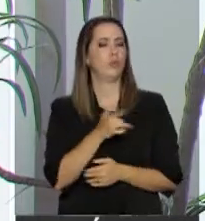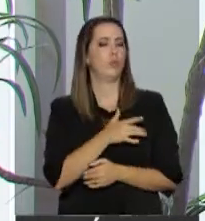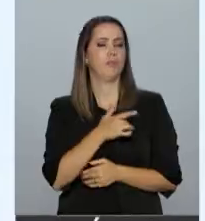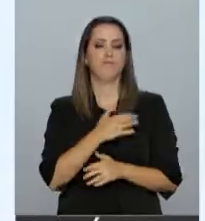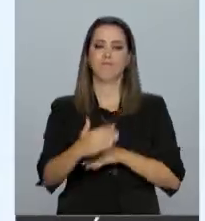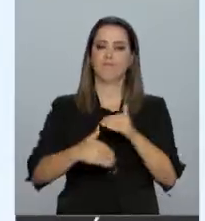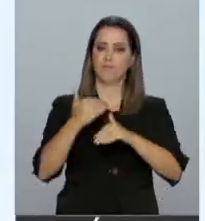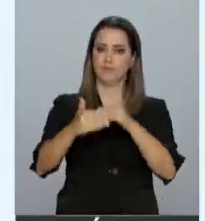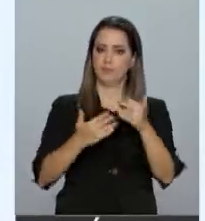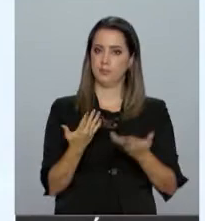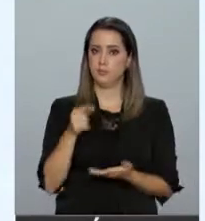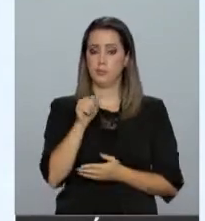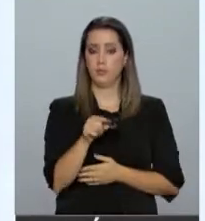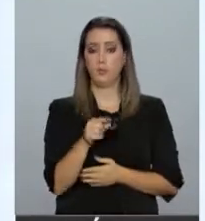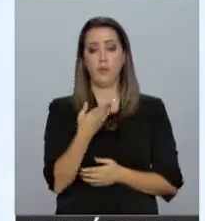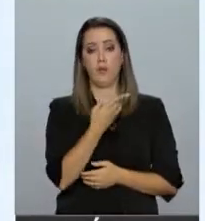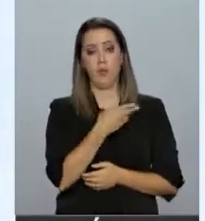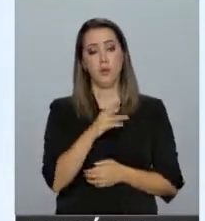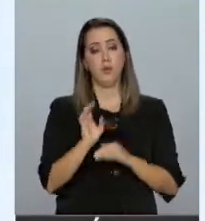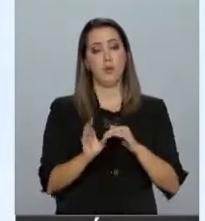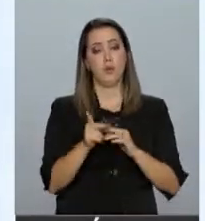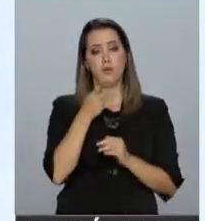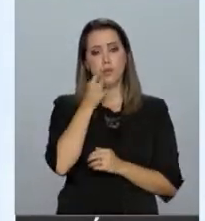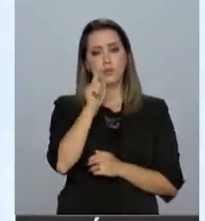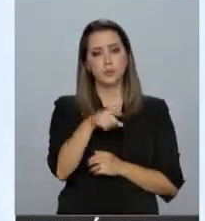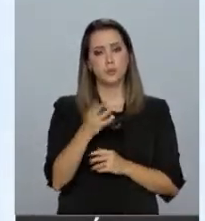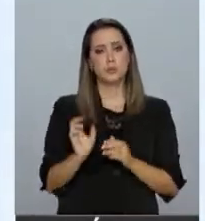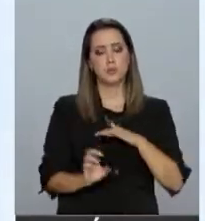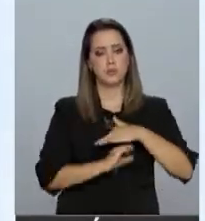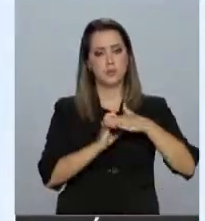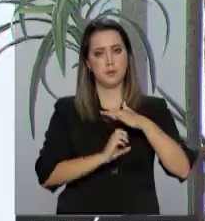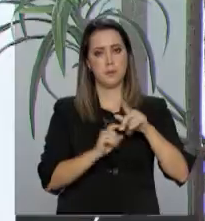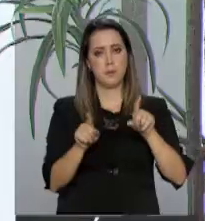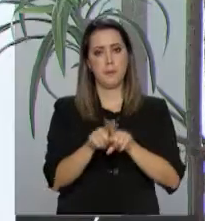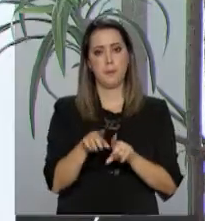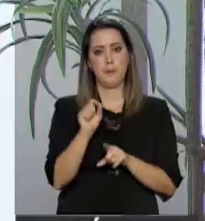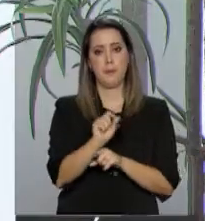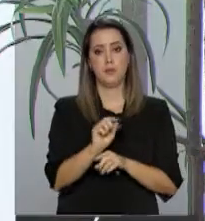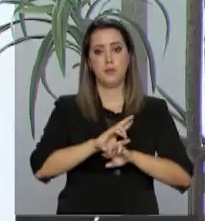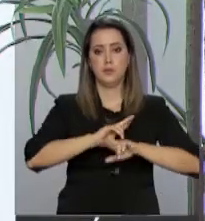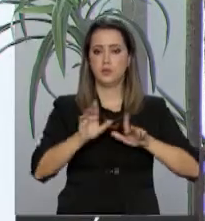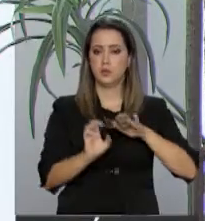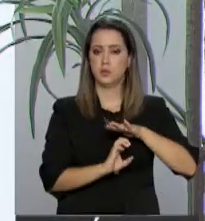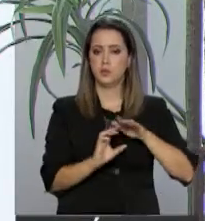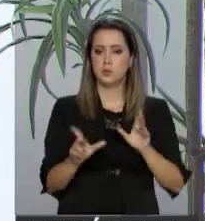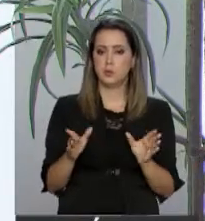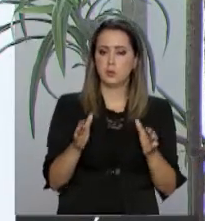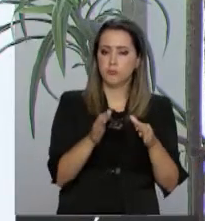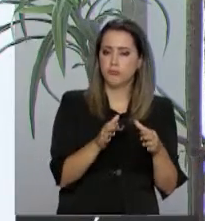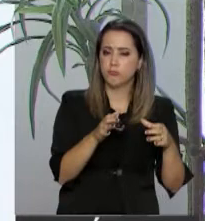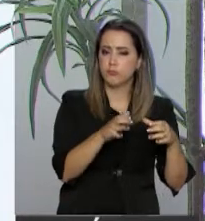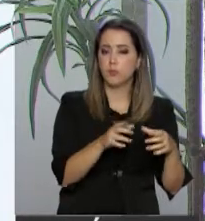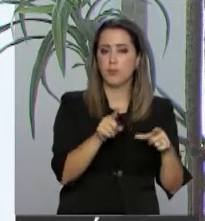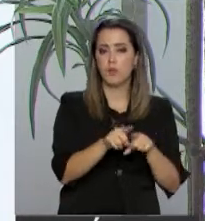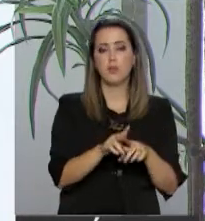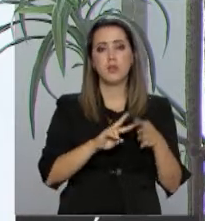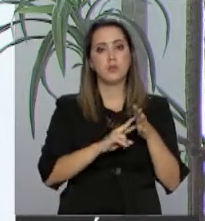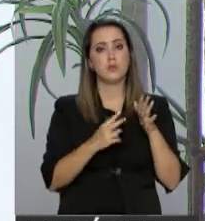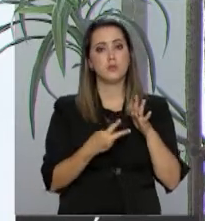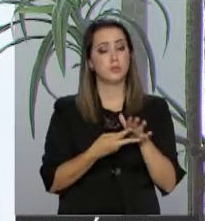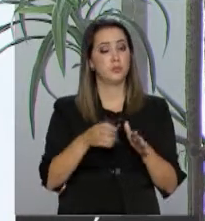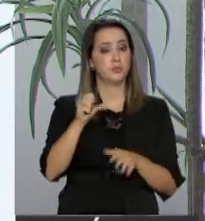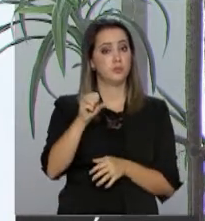câncer segundo o sebrae os microempreendedores individuais e os micro e pequenos estabelecimentos representa